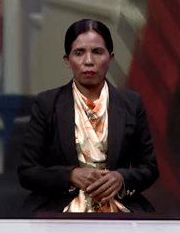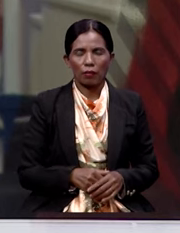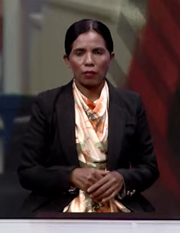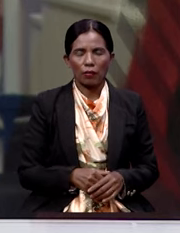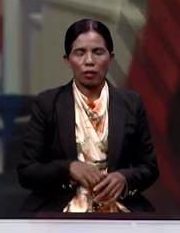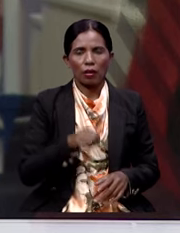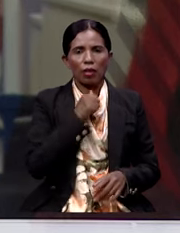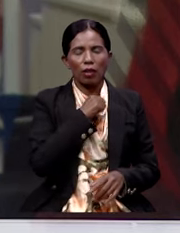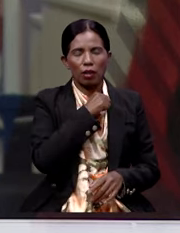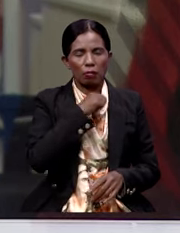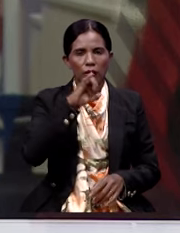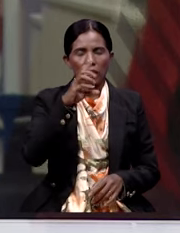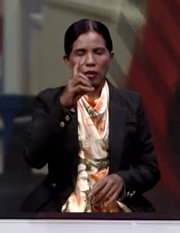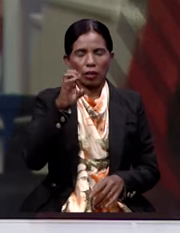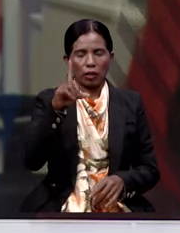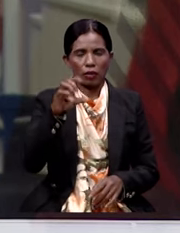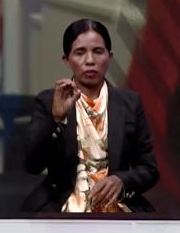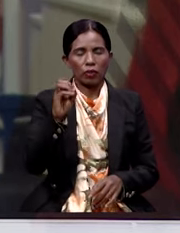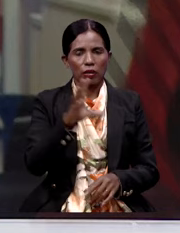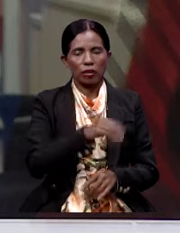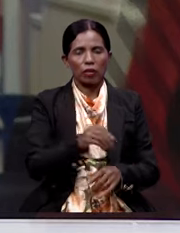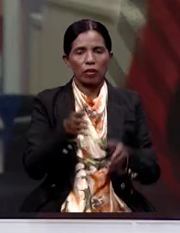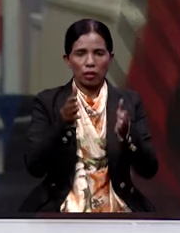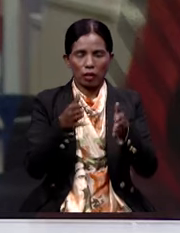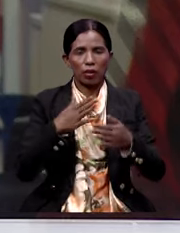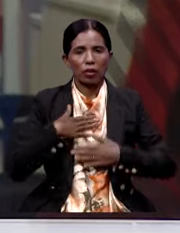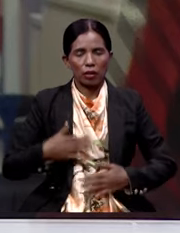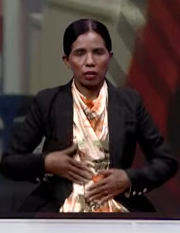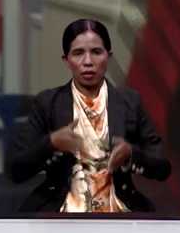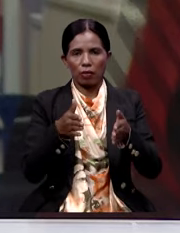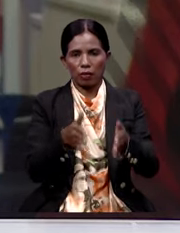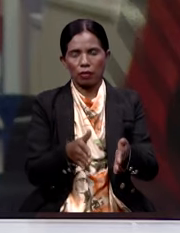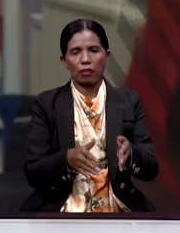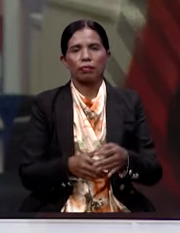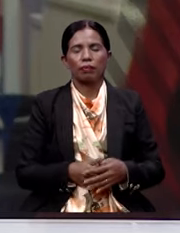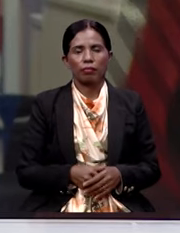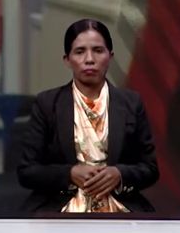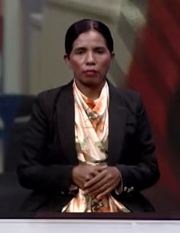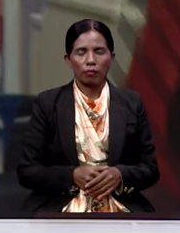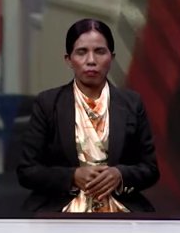Padre Ildefonso Xavier Halotona e Cemitério Maloa.